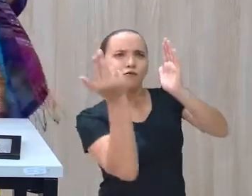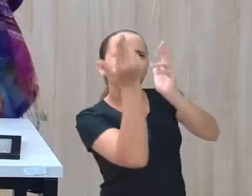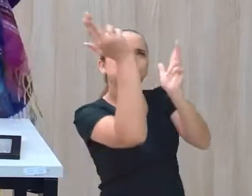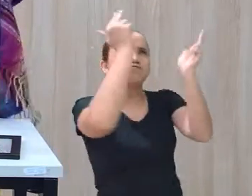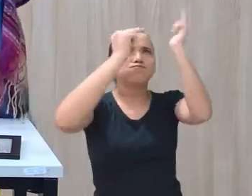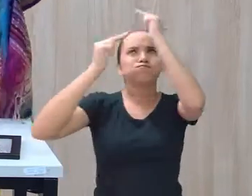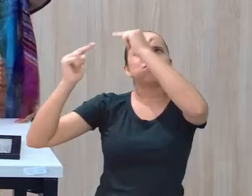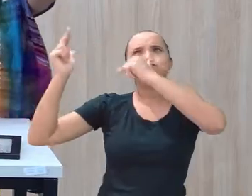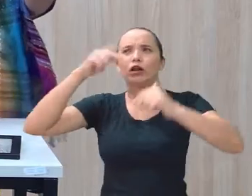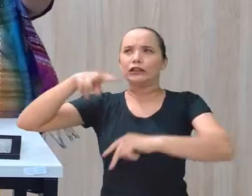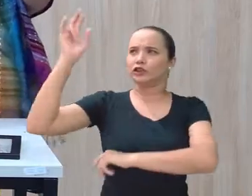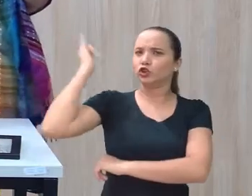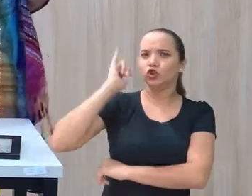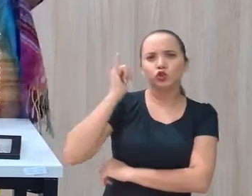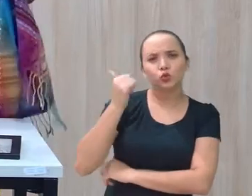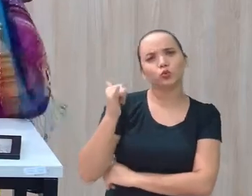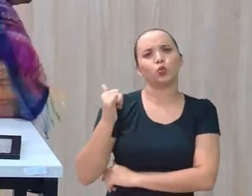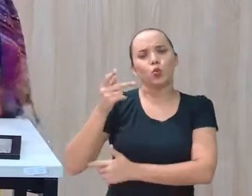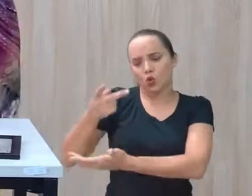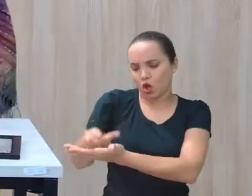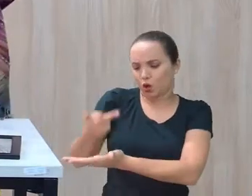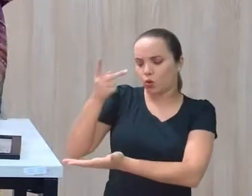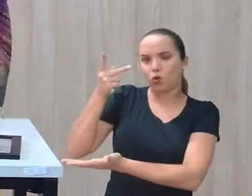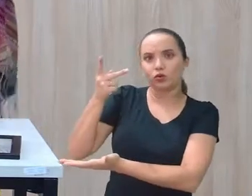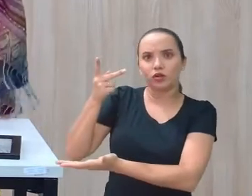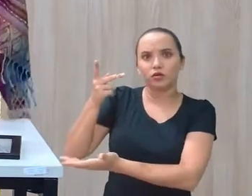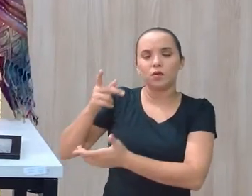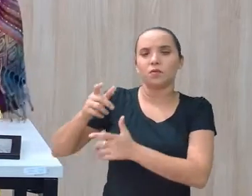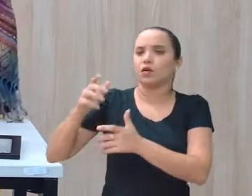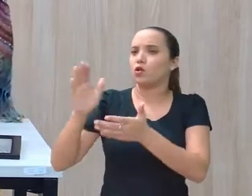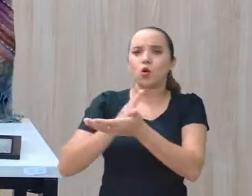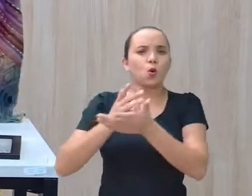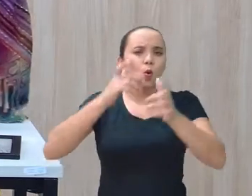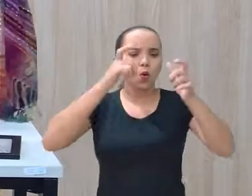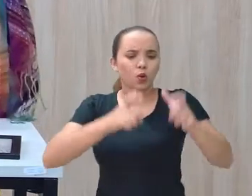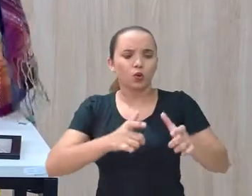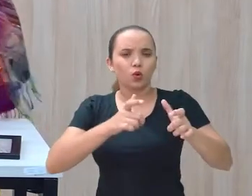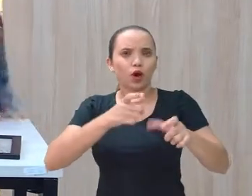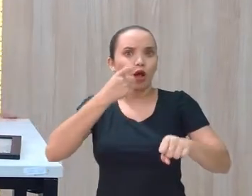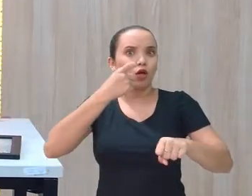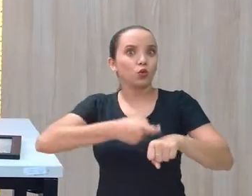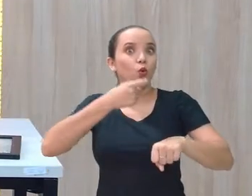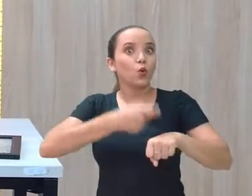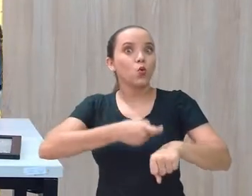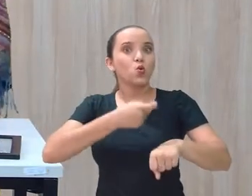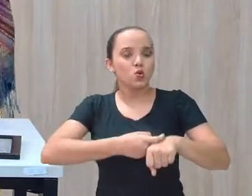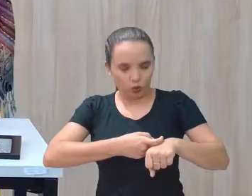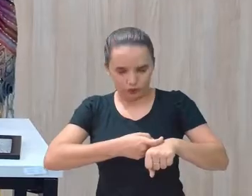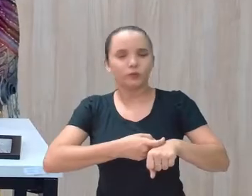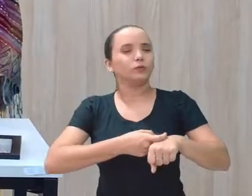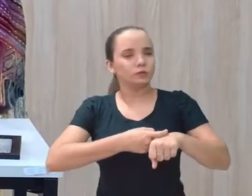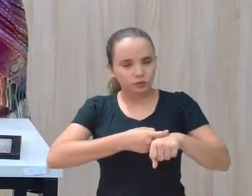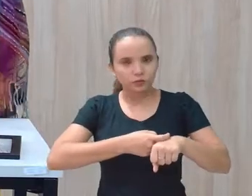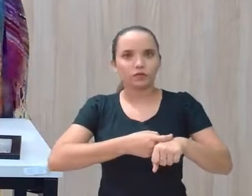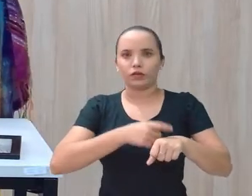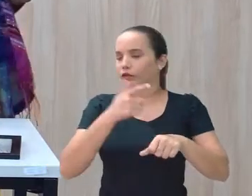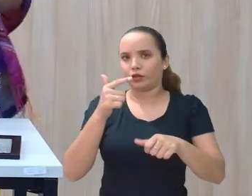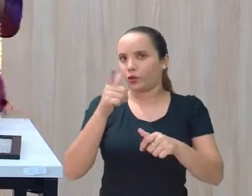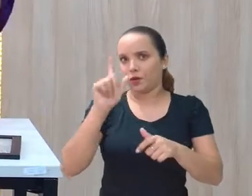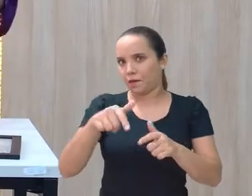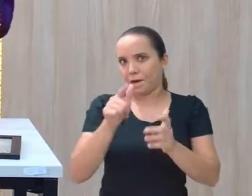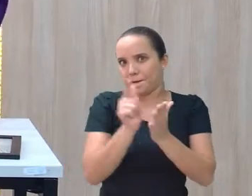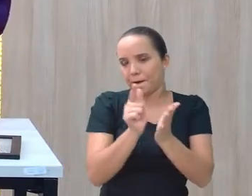um acontecimento em alguma superfície dura, em alguma superfície que não seja um